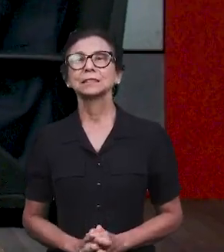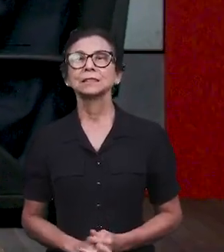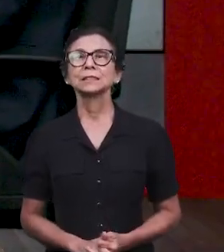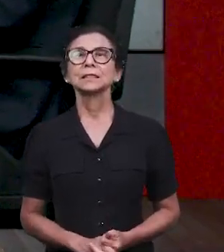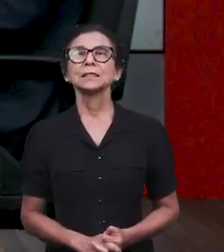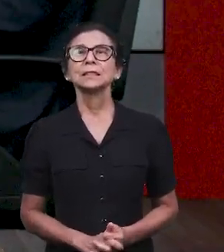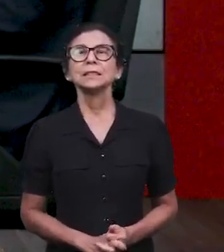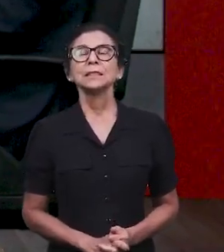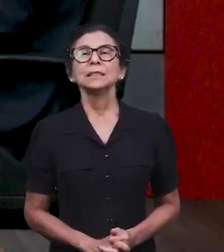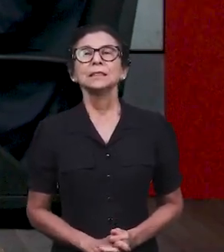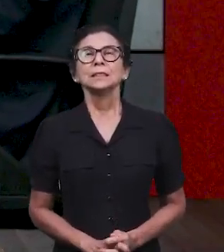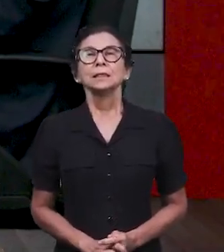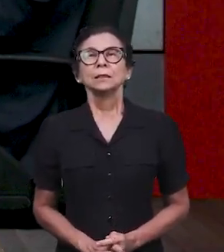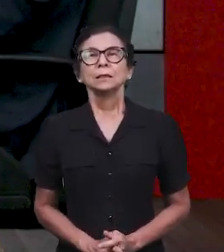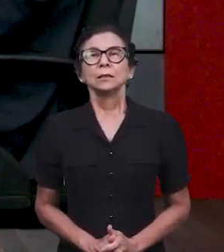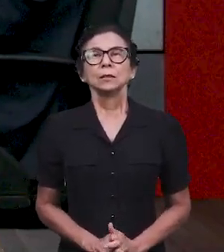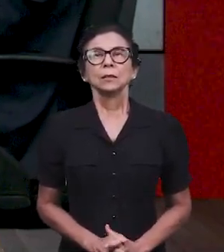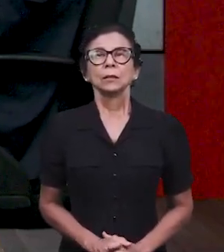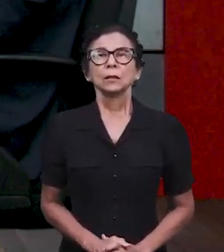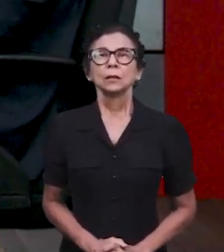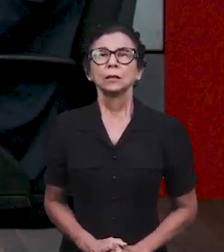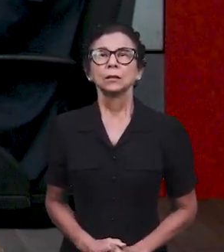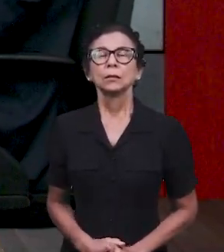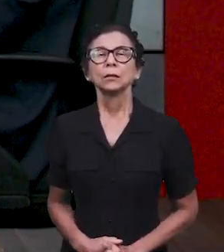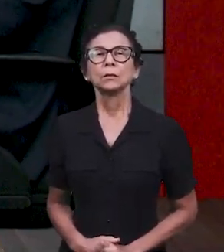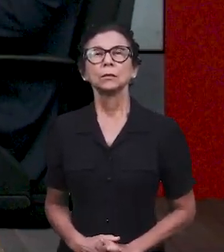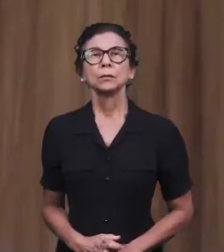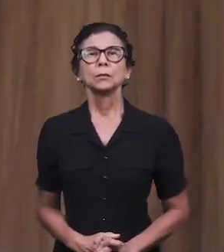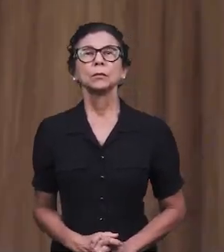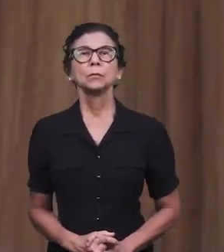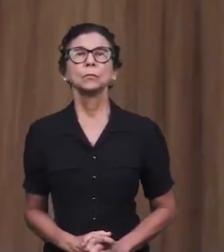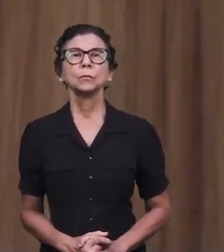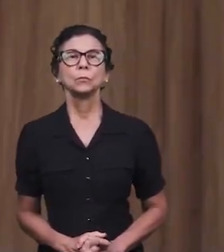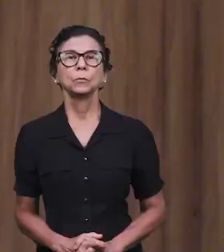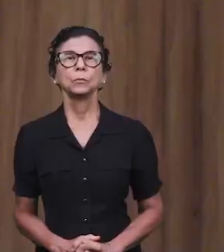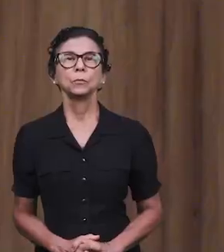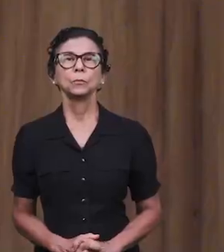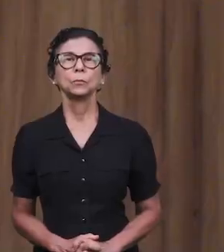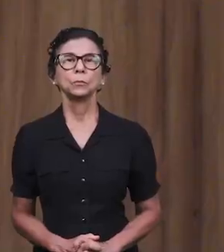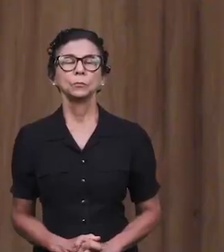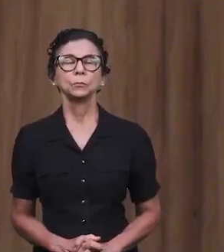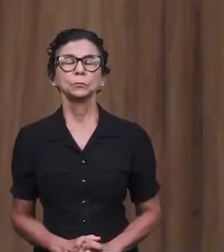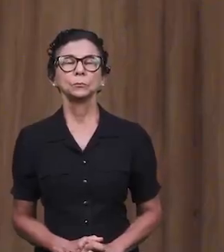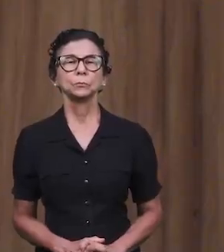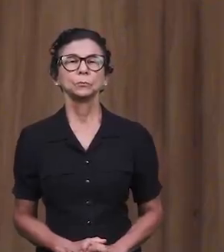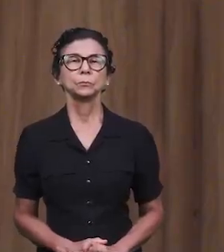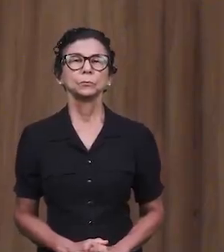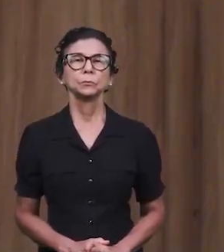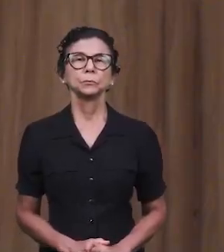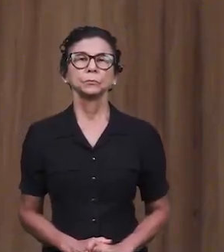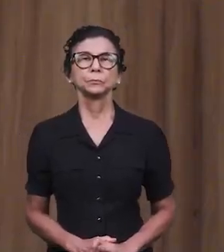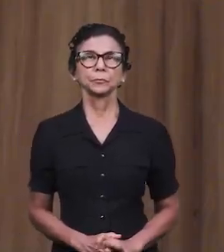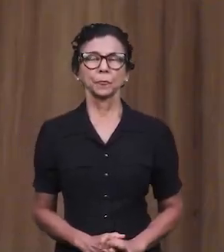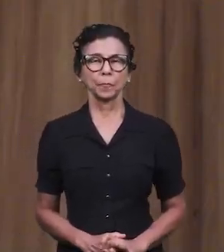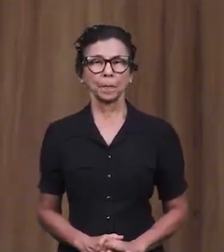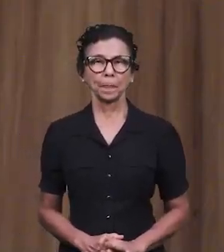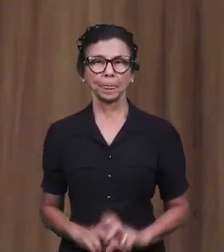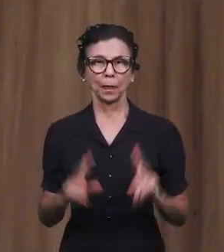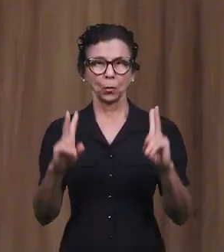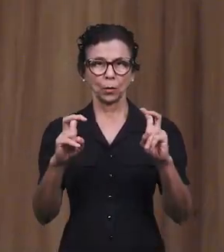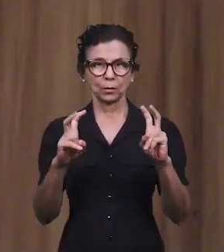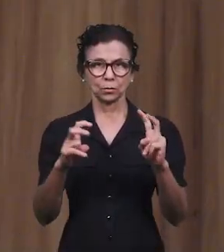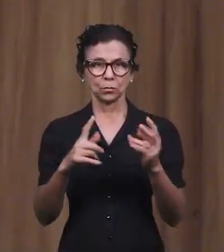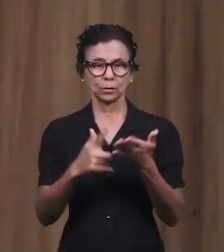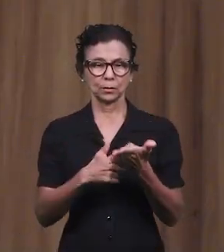Deus. Nós vamos mostrar agora como que nós estamos falando de